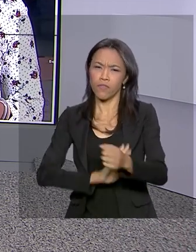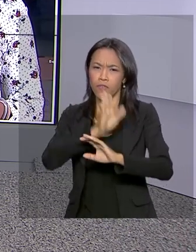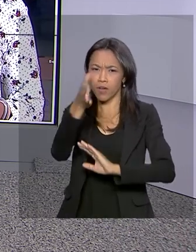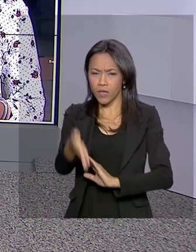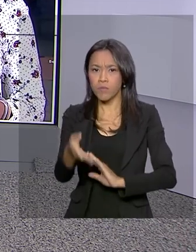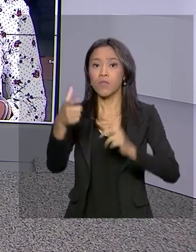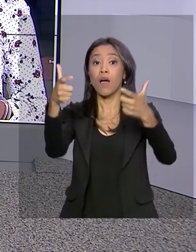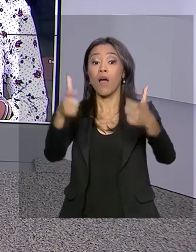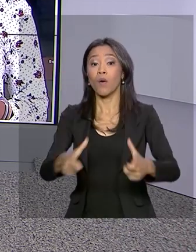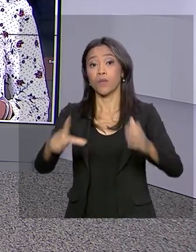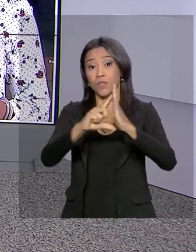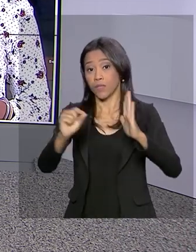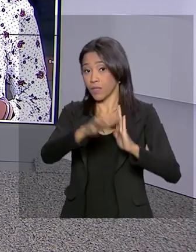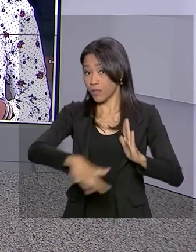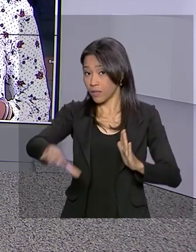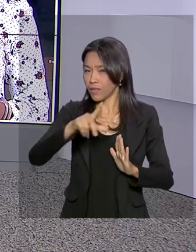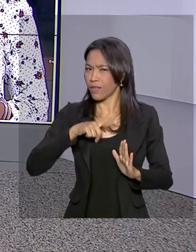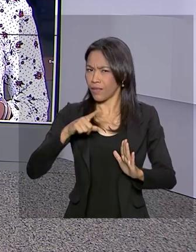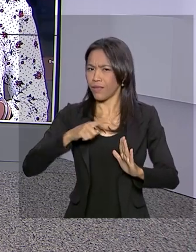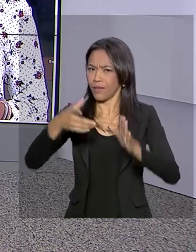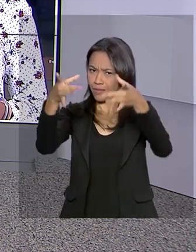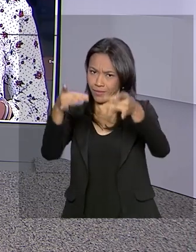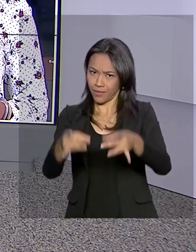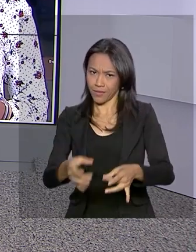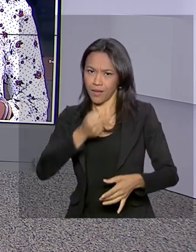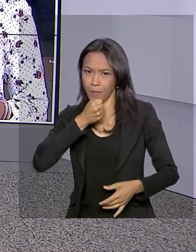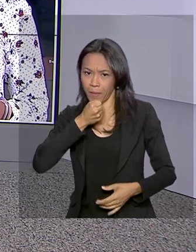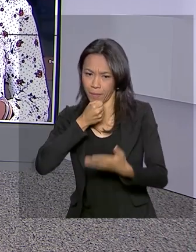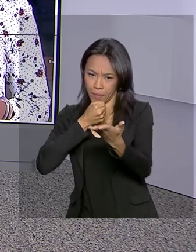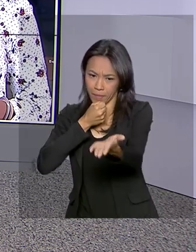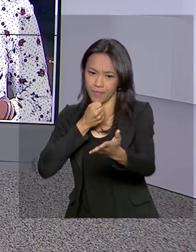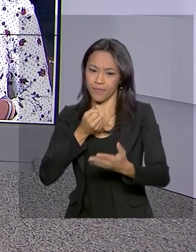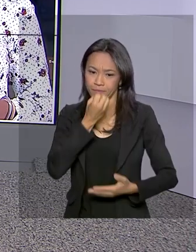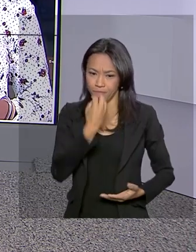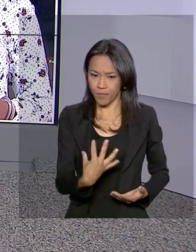Luciana Colares de Holanda tem mais detalhes. Bom dia, Luciana.